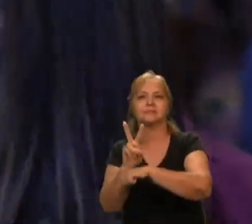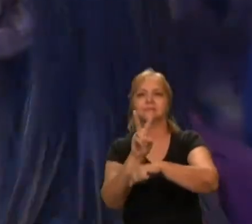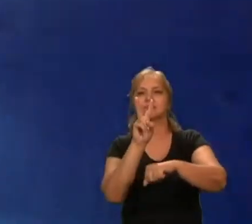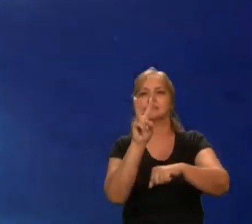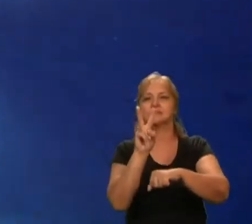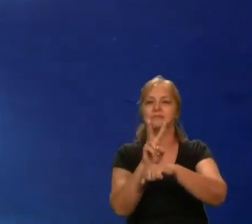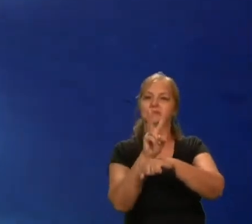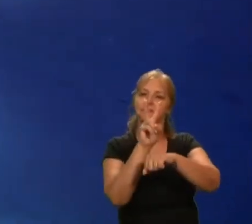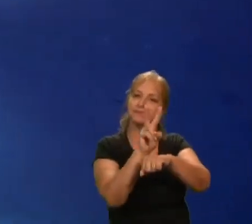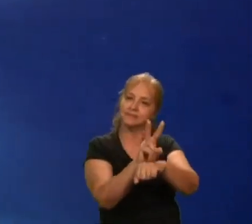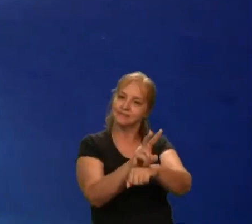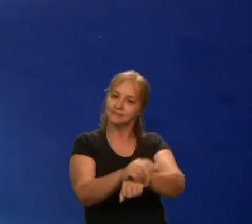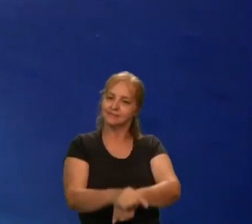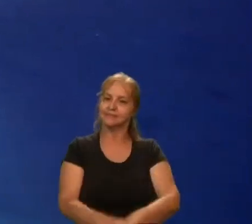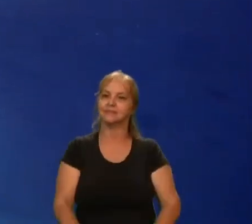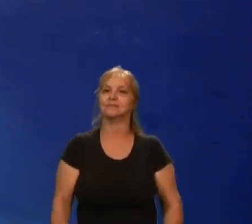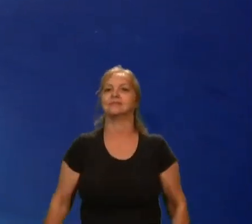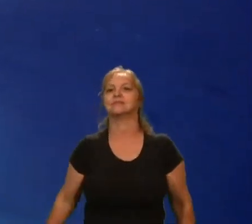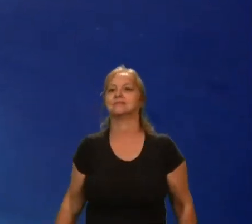se